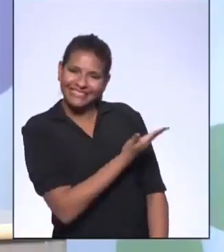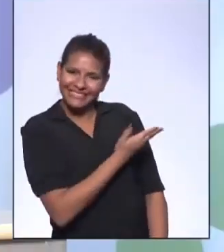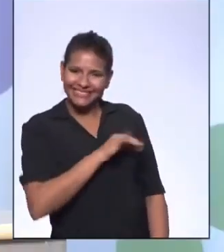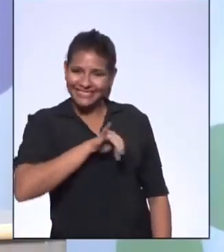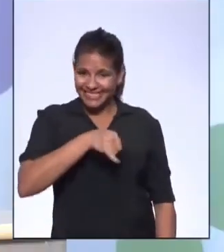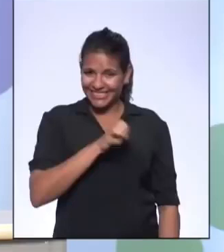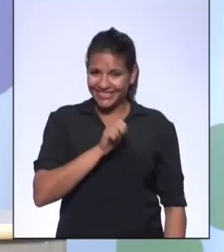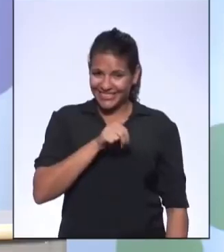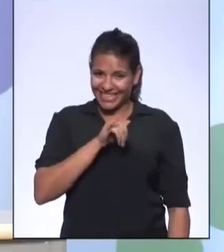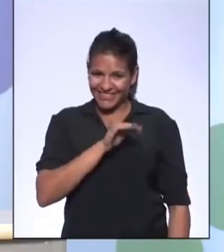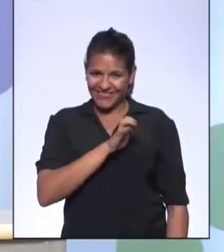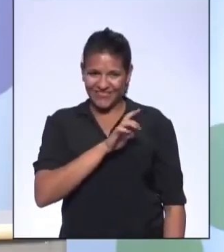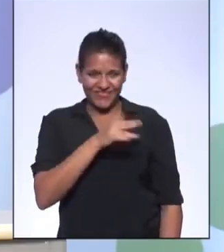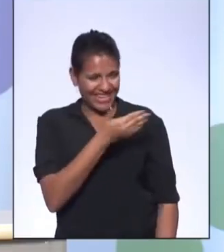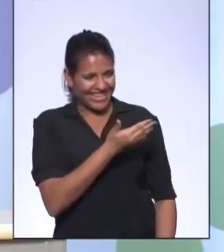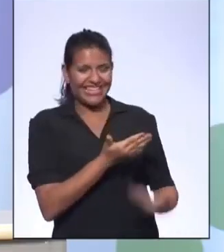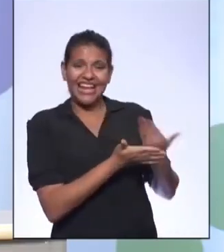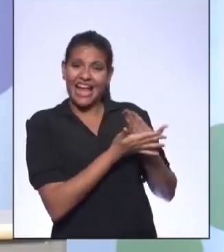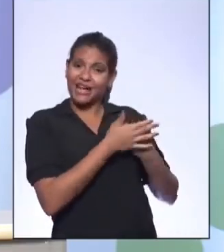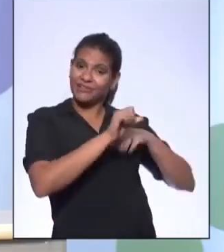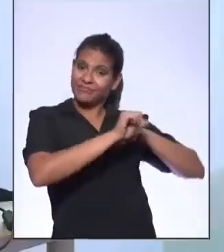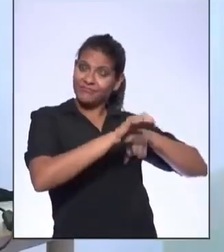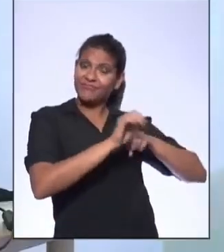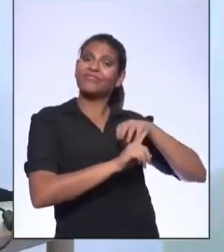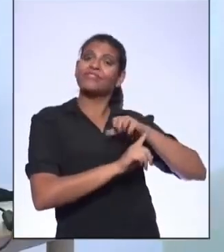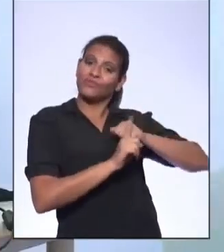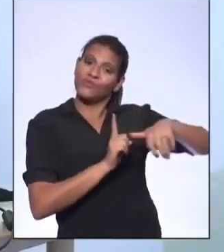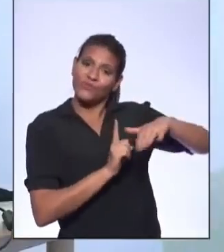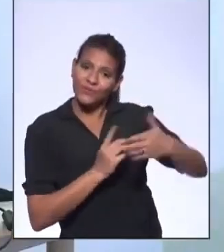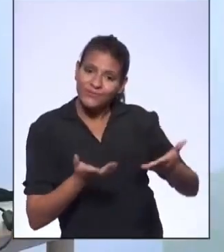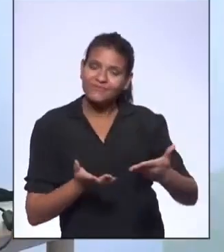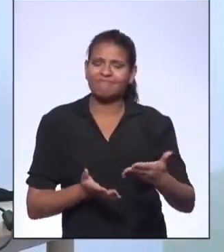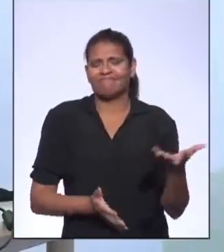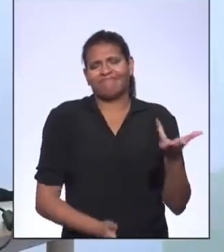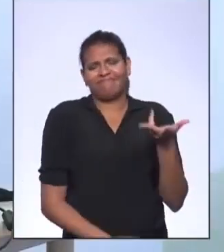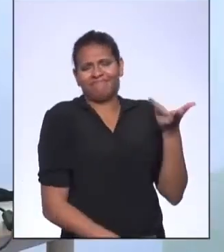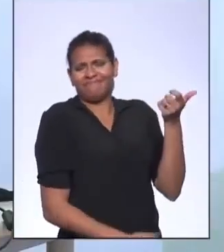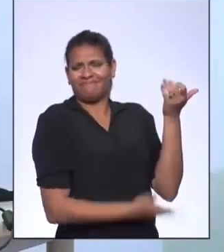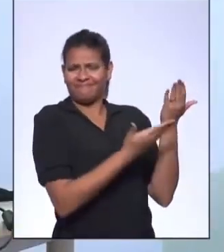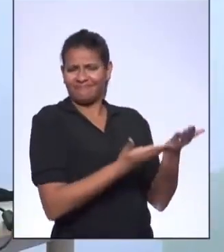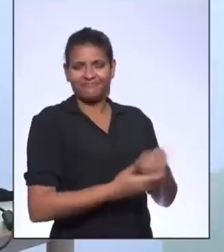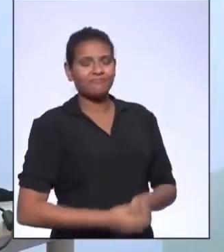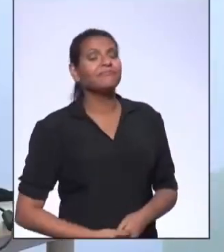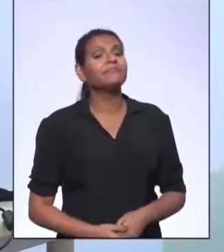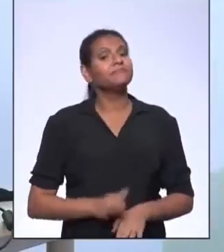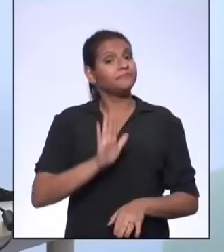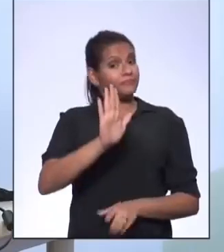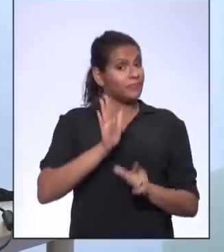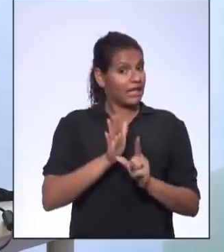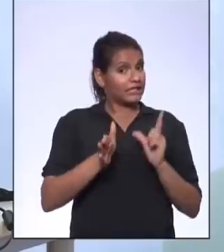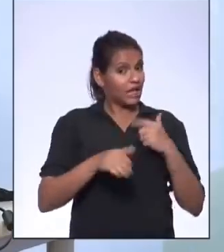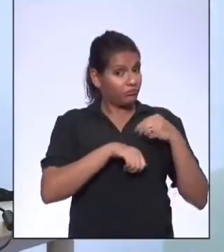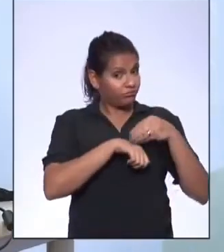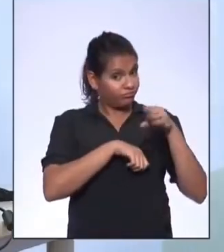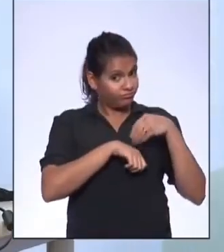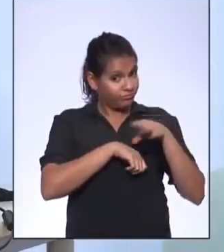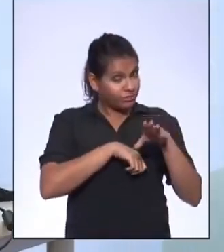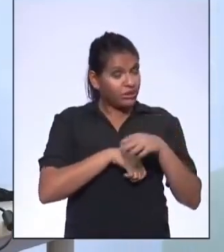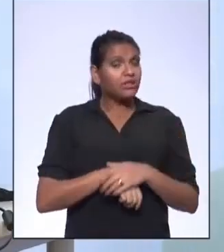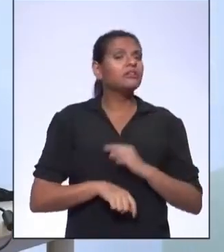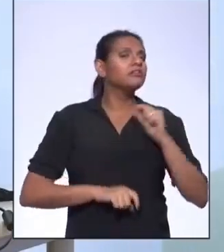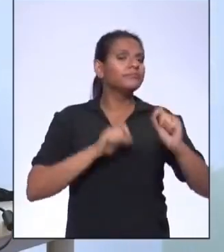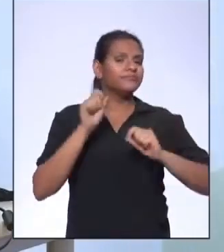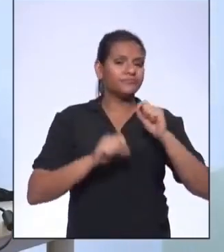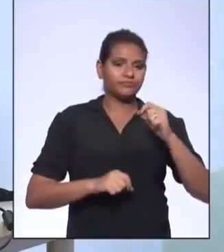apenas maravilhosa. Antes da gente começar a aula, só dar uns recadinhos para vocês. A primeira coisa, achei sensacional, tá? Eu